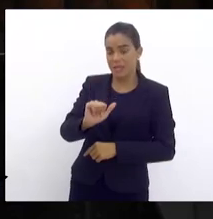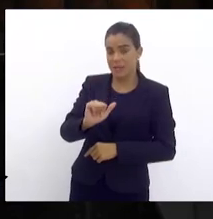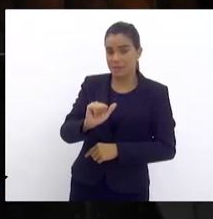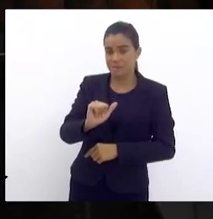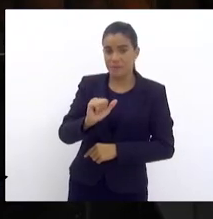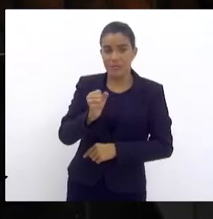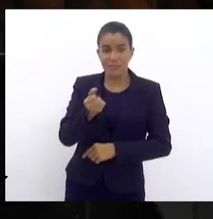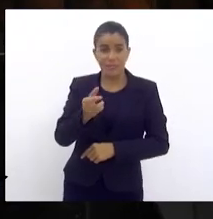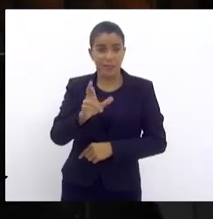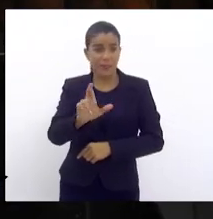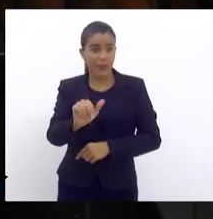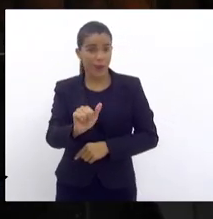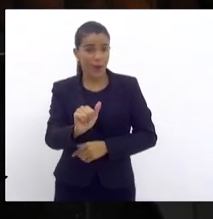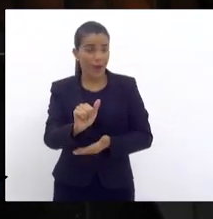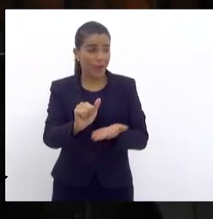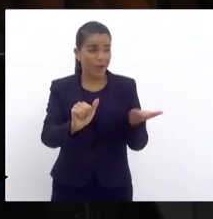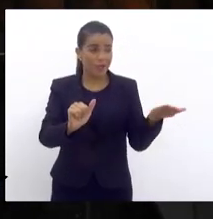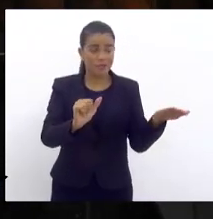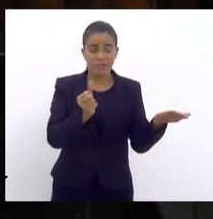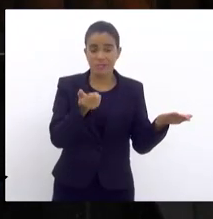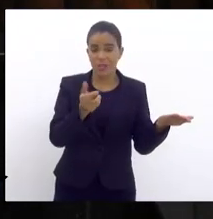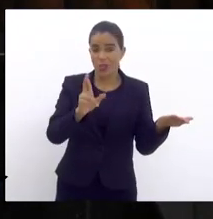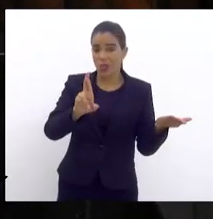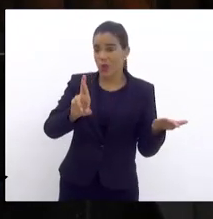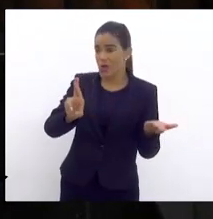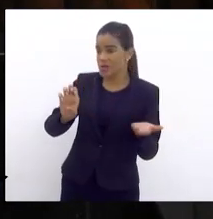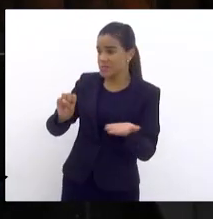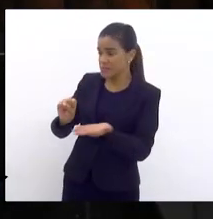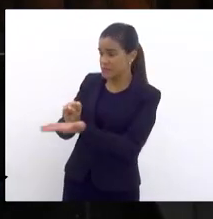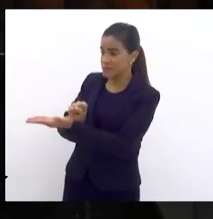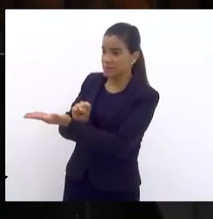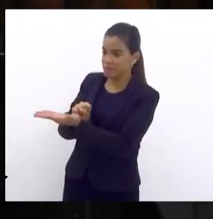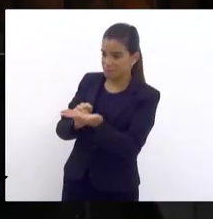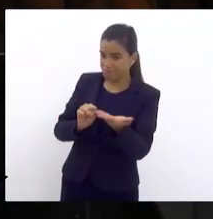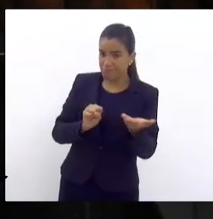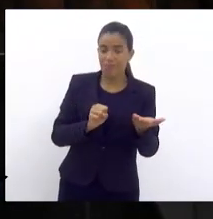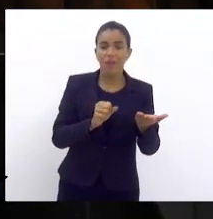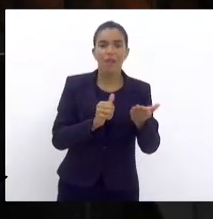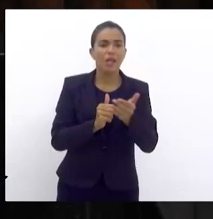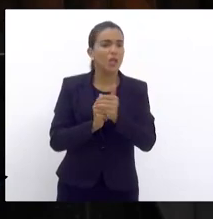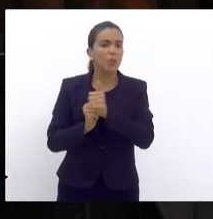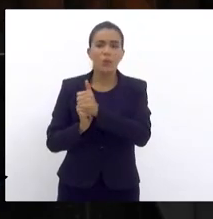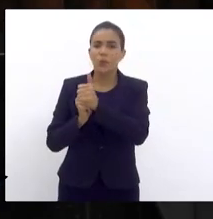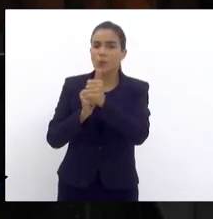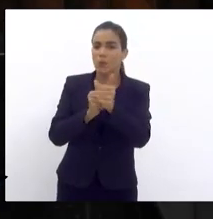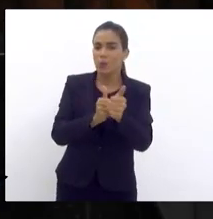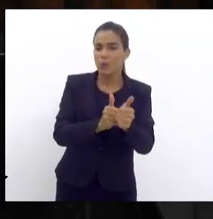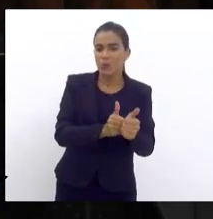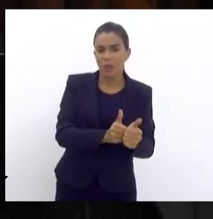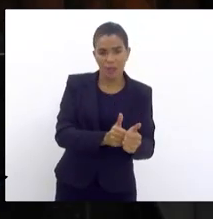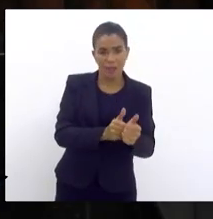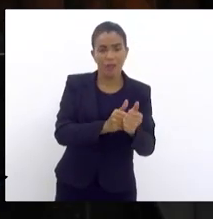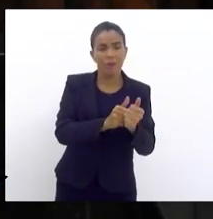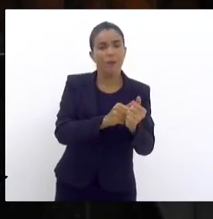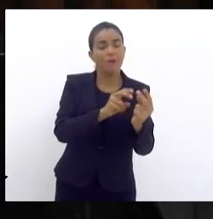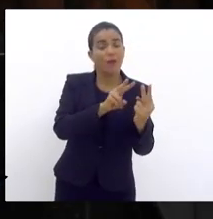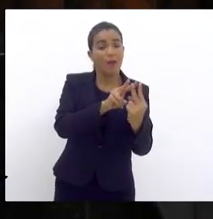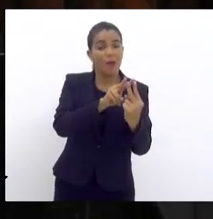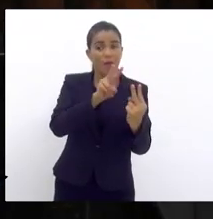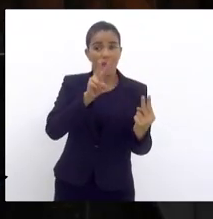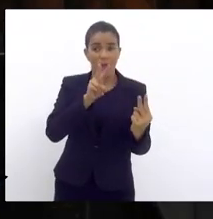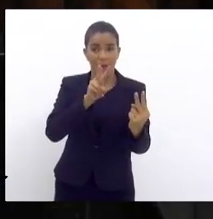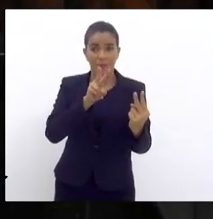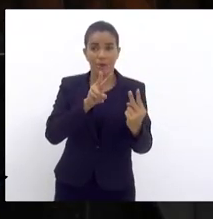senhoras e senhores Deputados que nos acompanham de forma remota